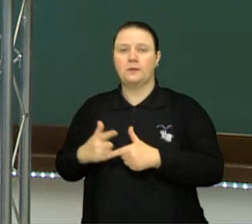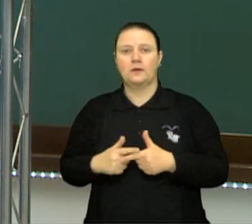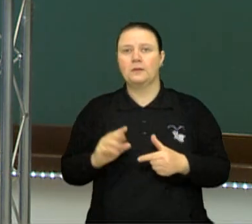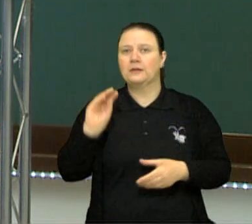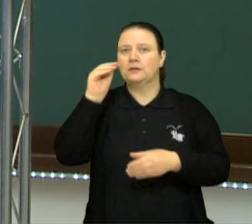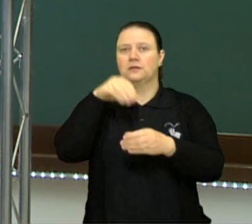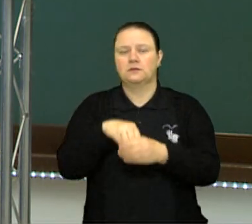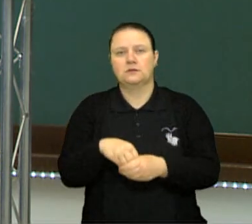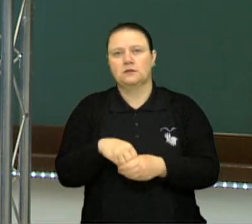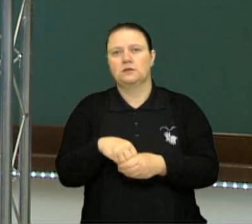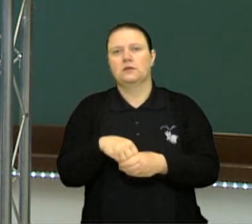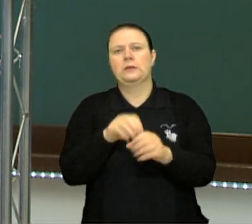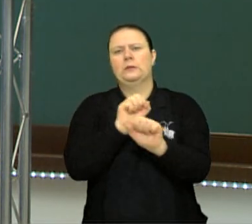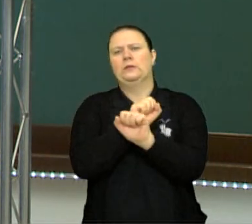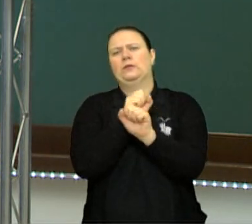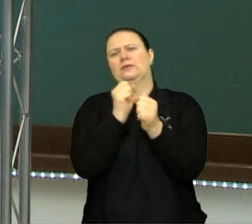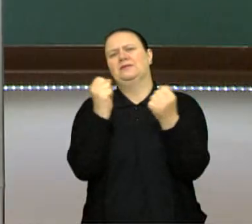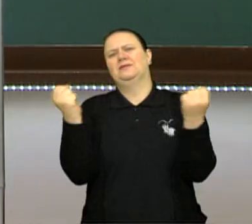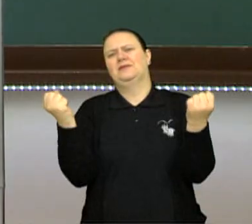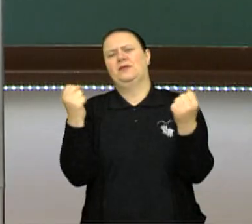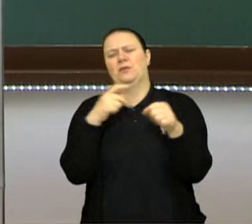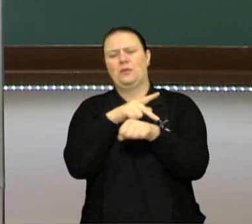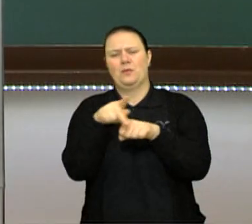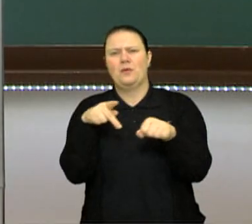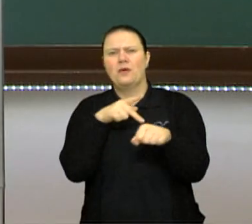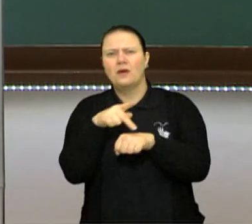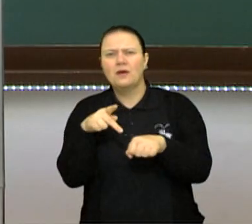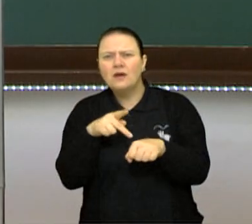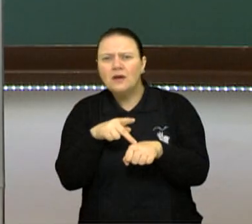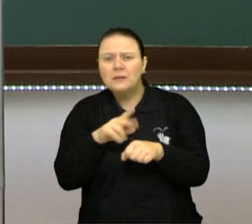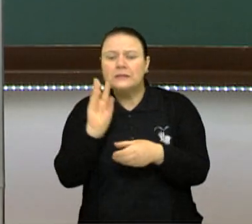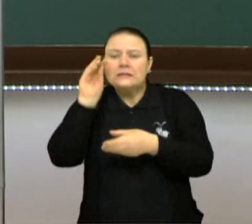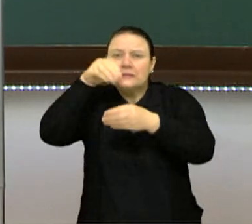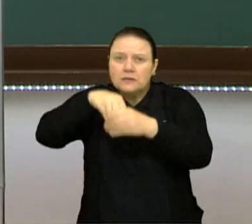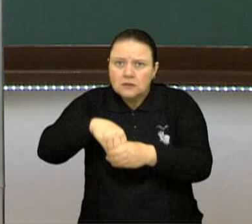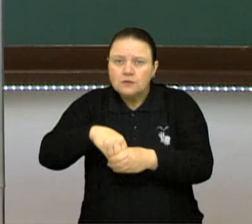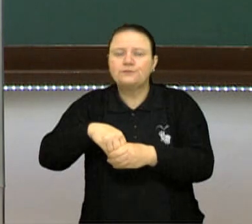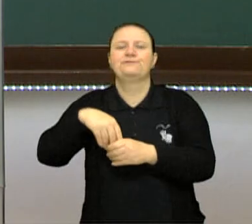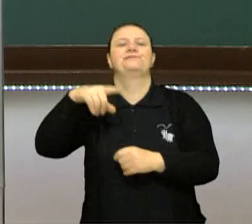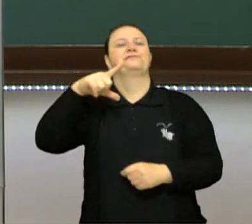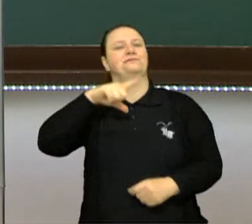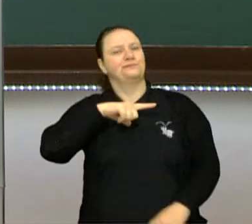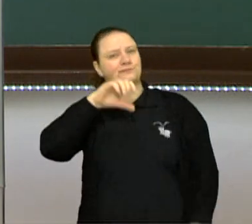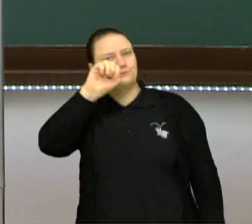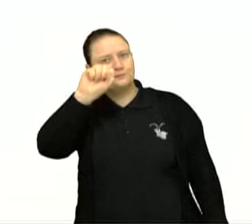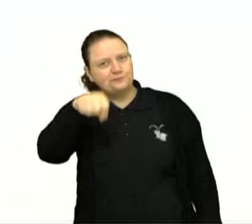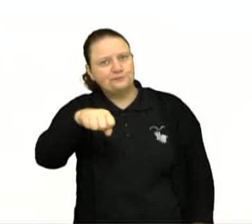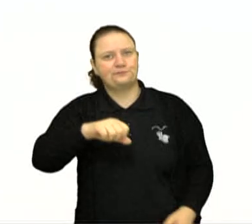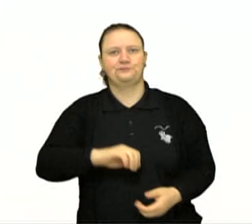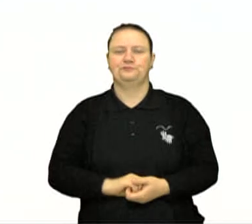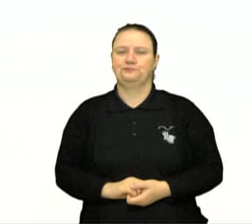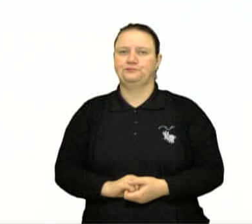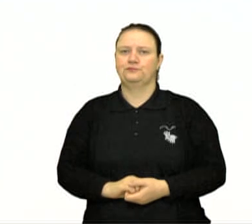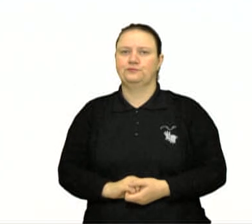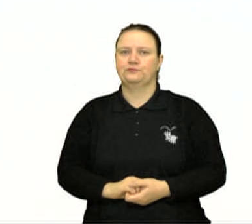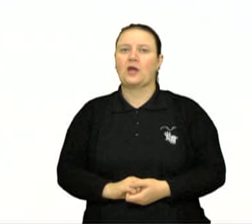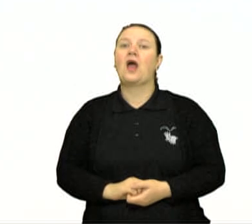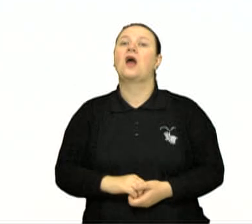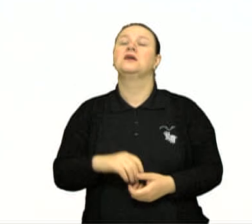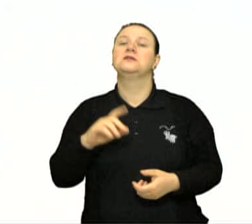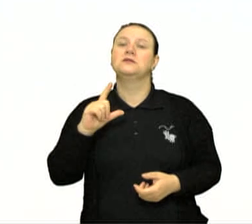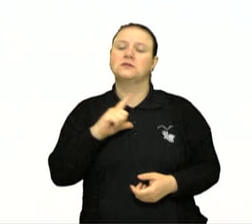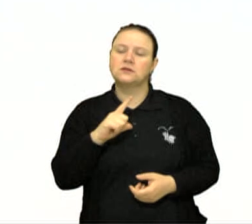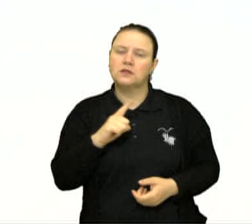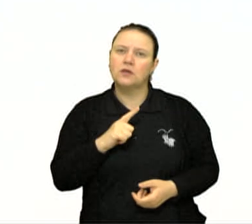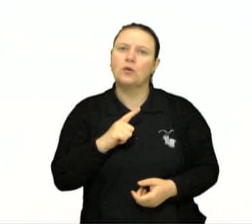que um país, nessa situação, não tenha divergências internas. Essas divergências internas ainda são calcadas em